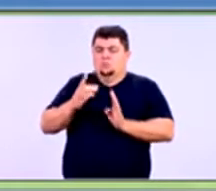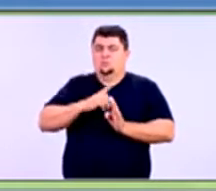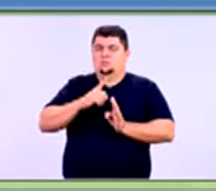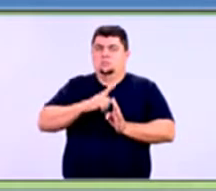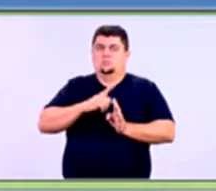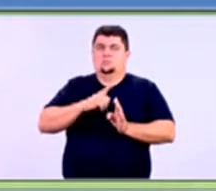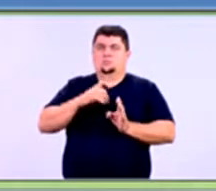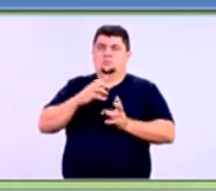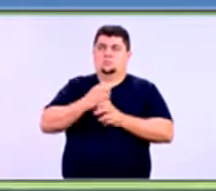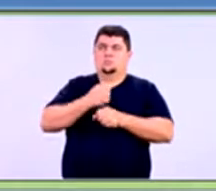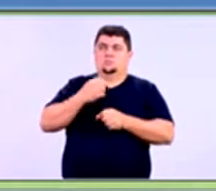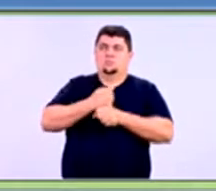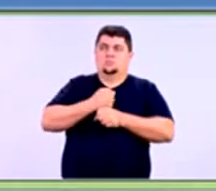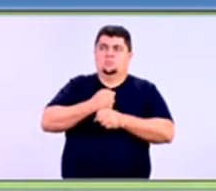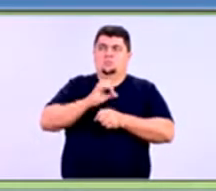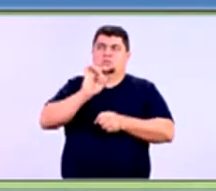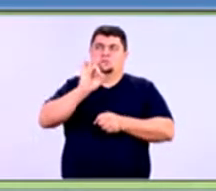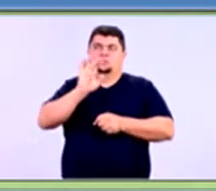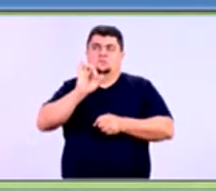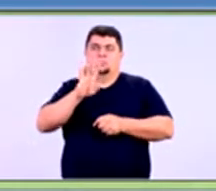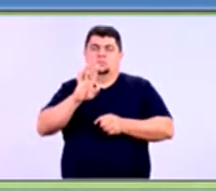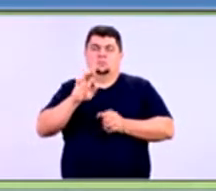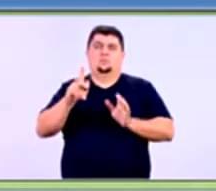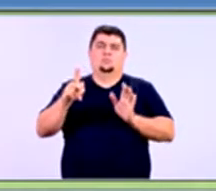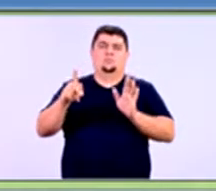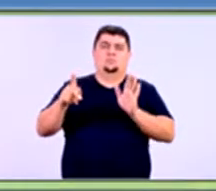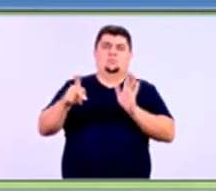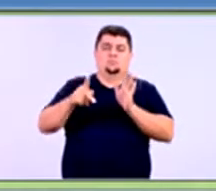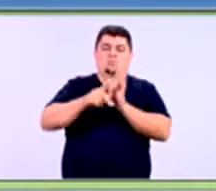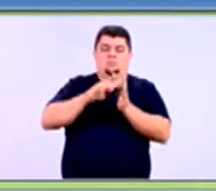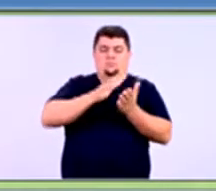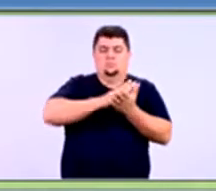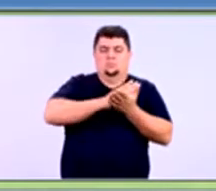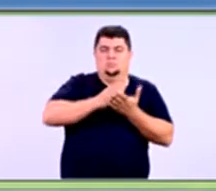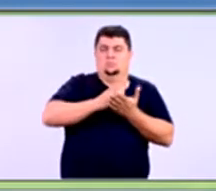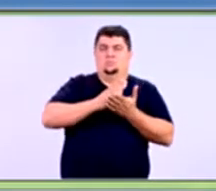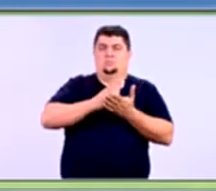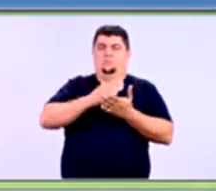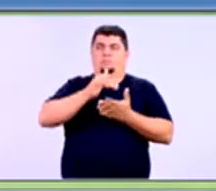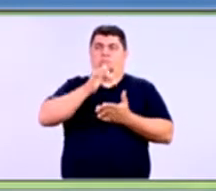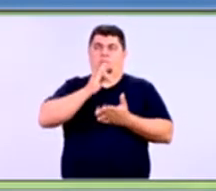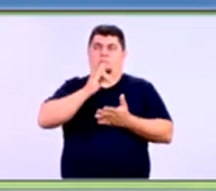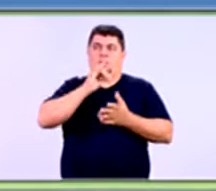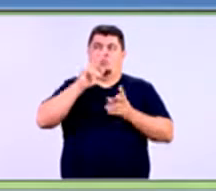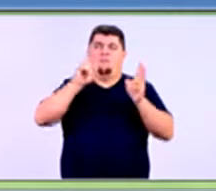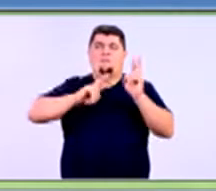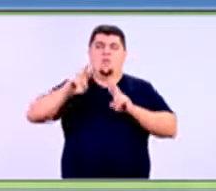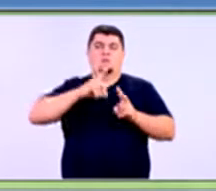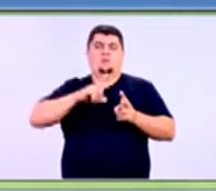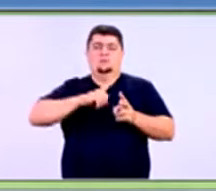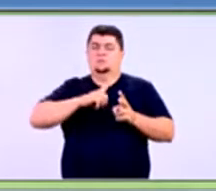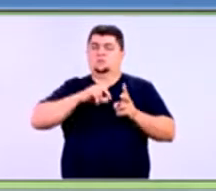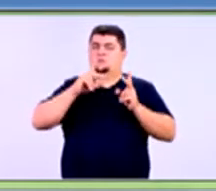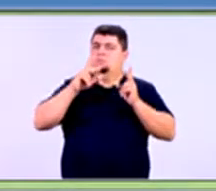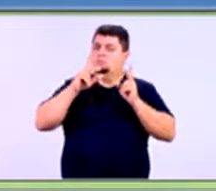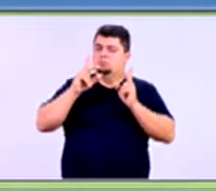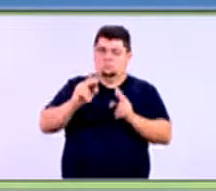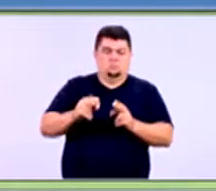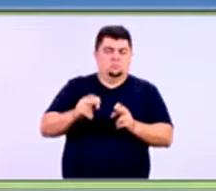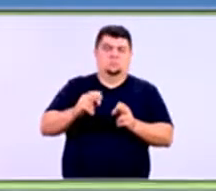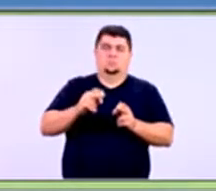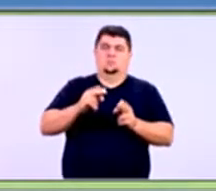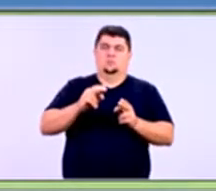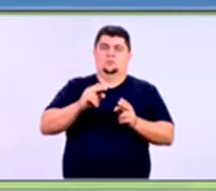ser calculado somente sobre a quantia inicial. Então, o valor vai ser sempre o mesmo